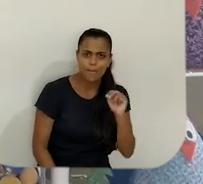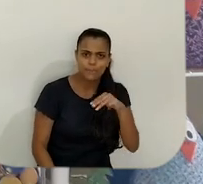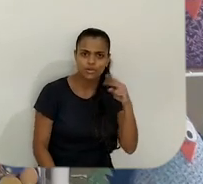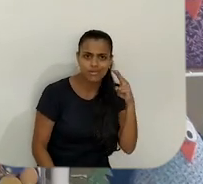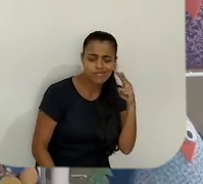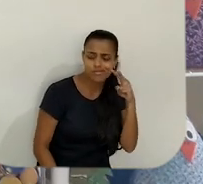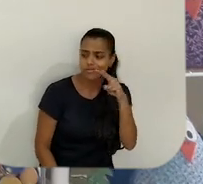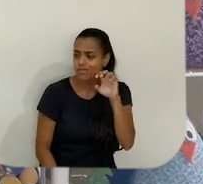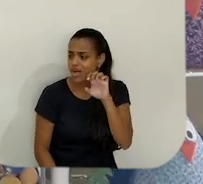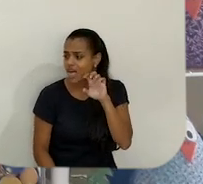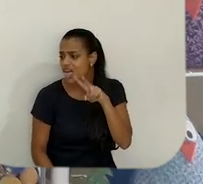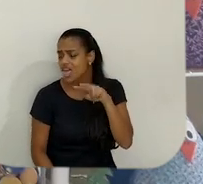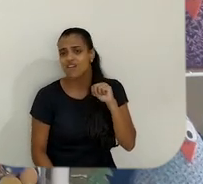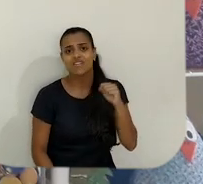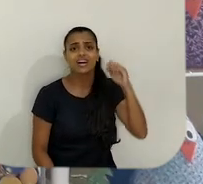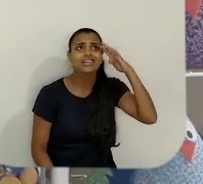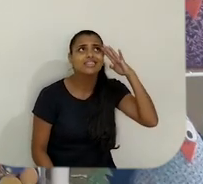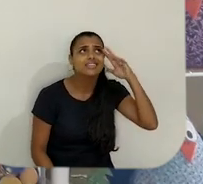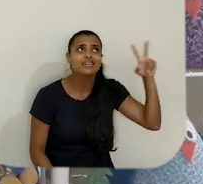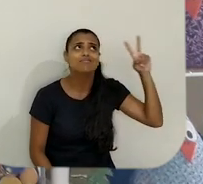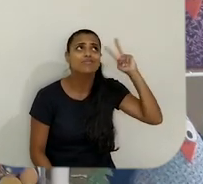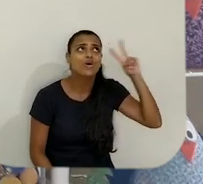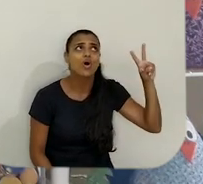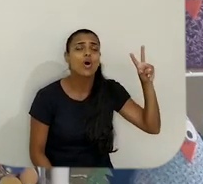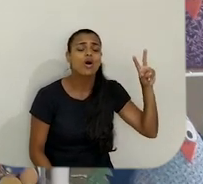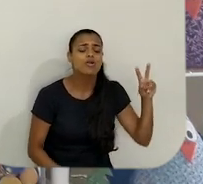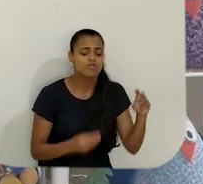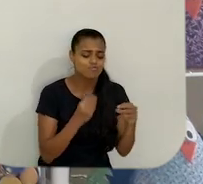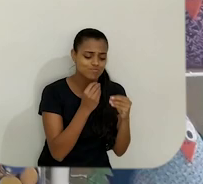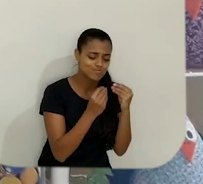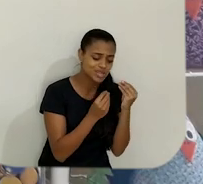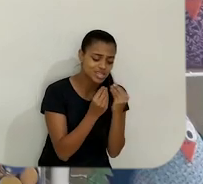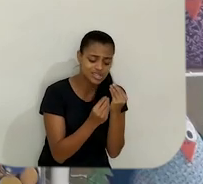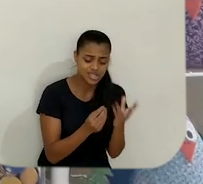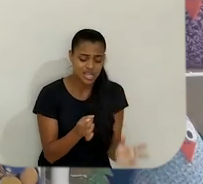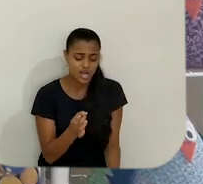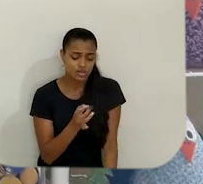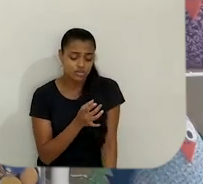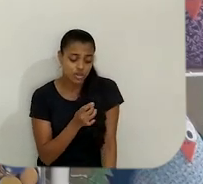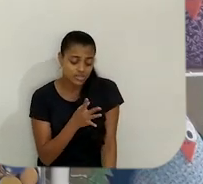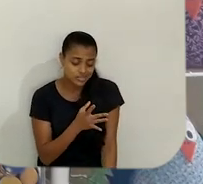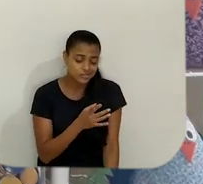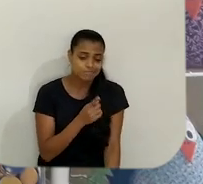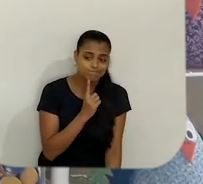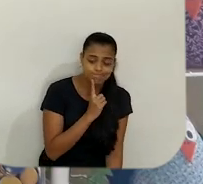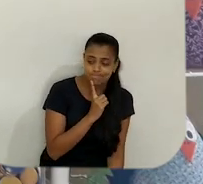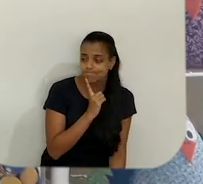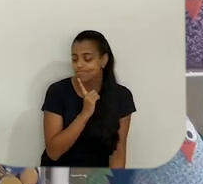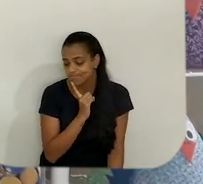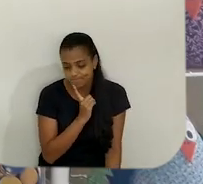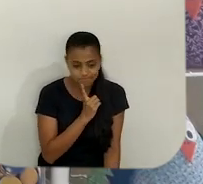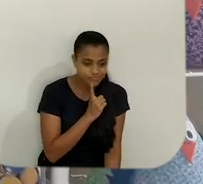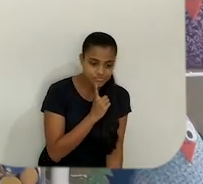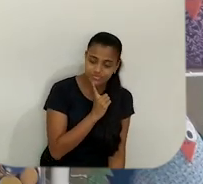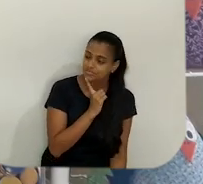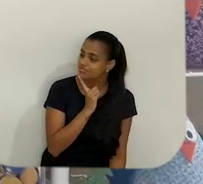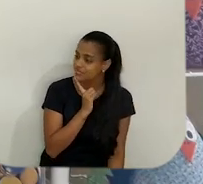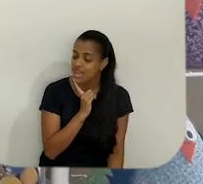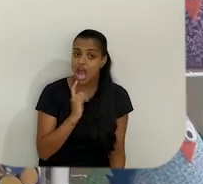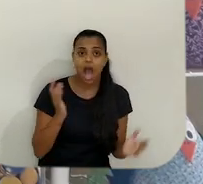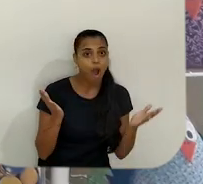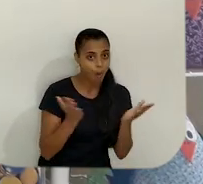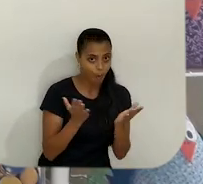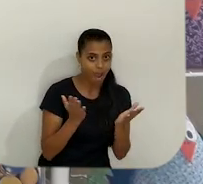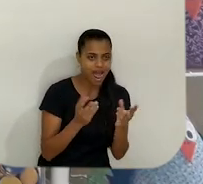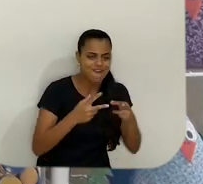quantas vezes ele se sentiu sozinho Em suas viagens precisando de um amigo agora ele tinha muitos amigos